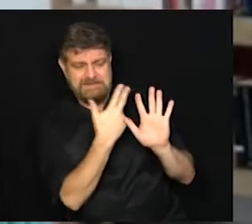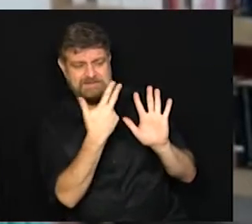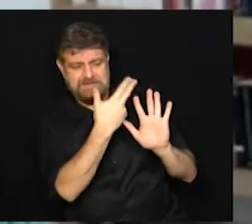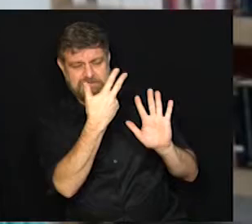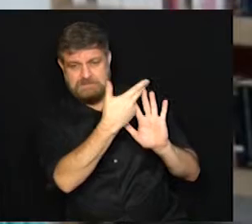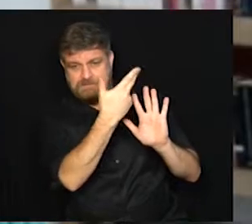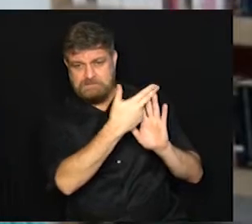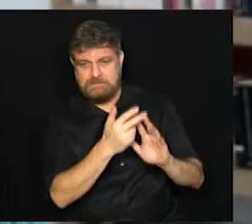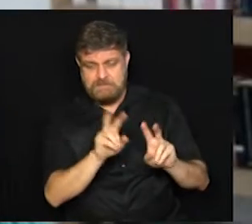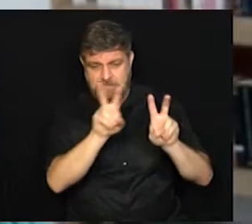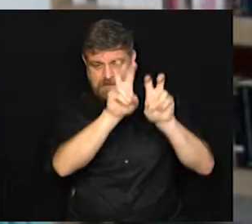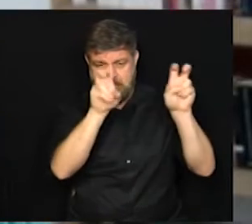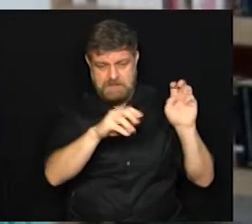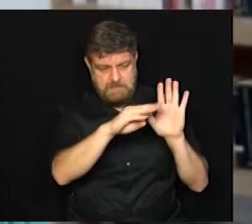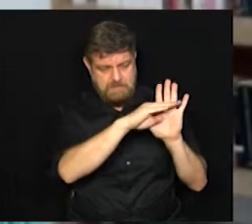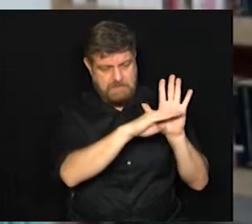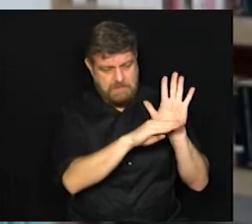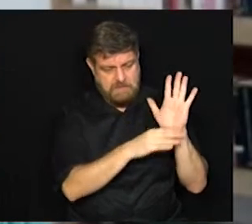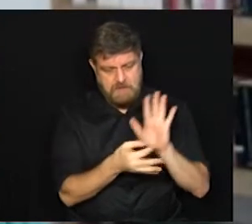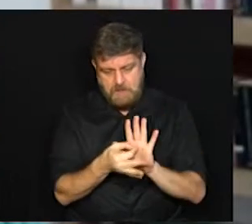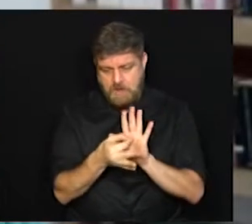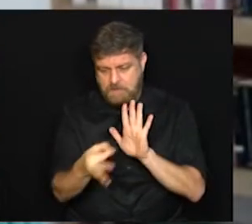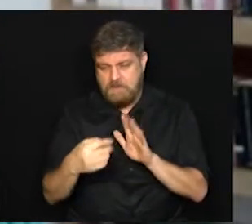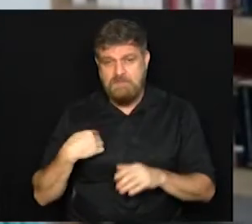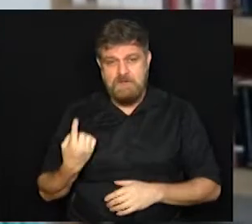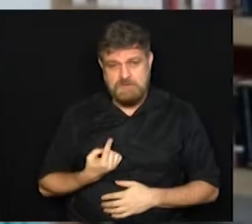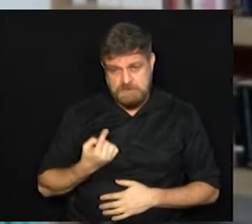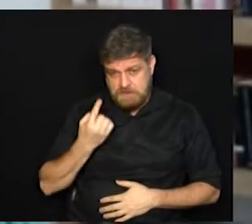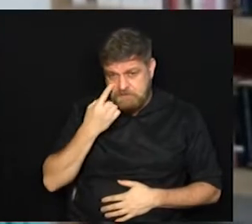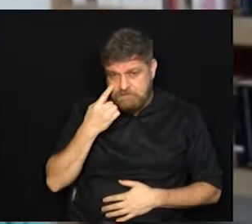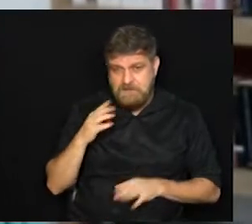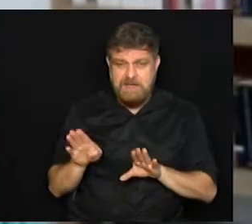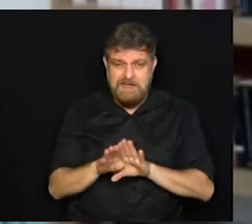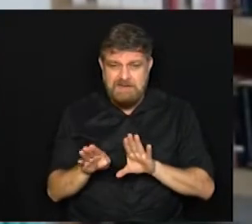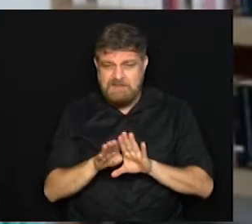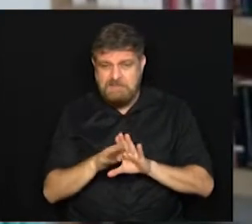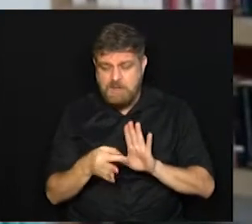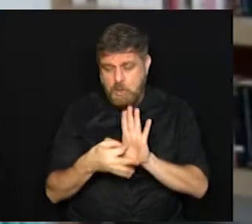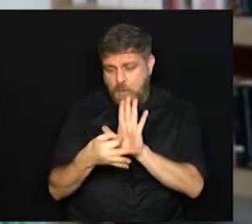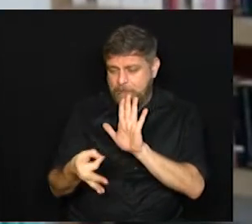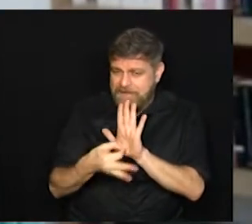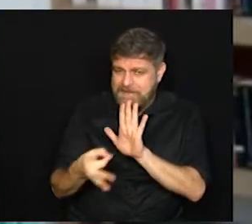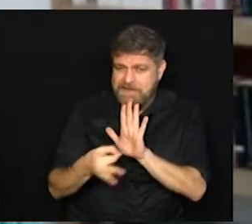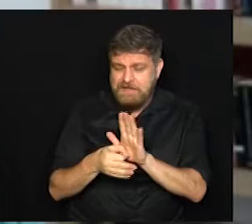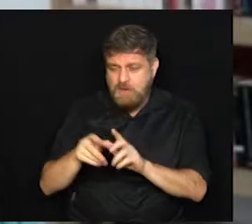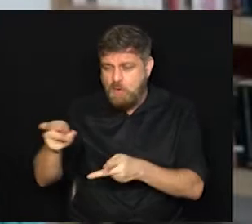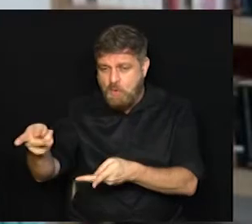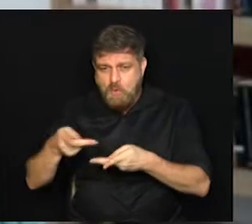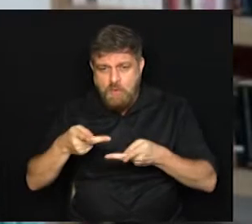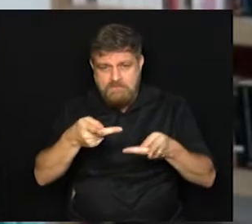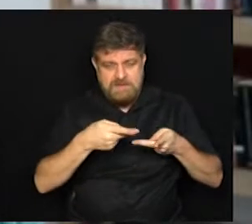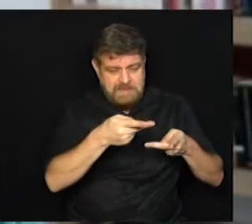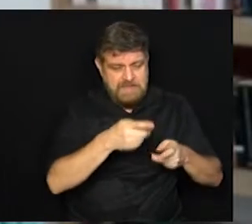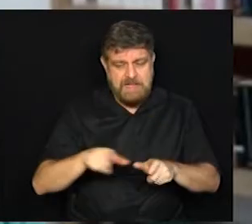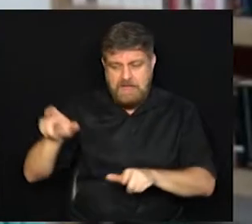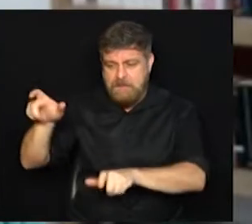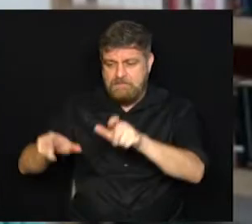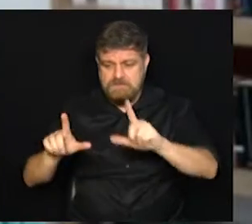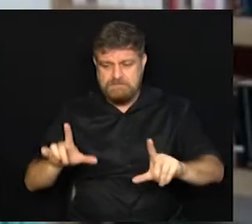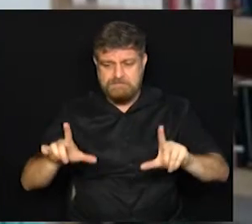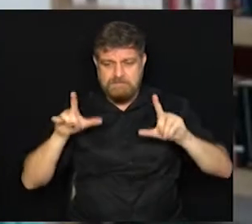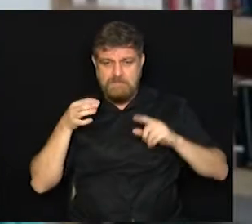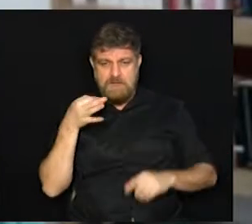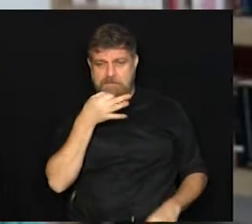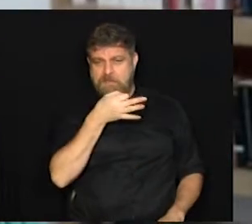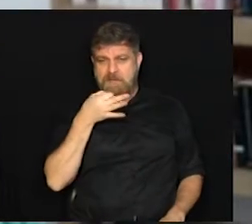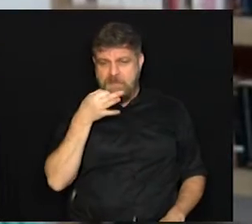de pauta. A gente pode, inclusive, verificar, fazer algumas sugestões, enfim, de pessoas que a gente possa estar convidando para debater. A